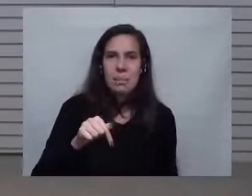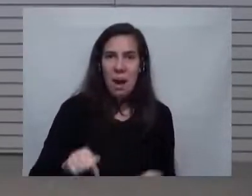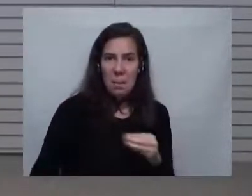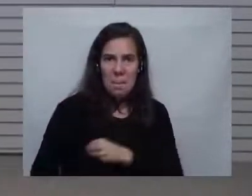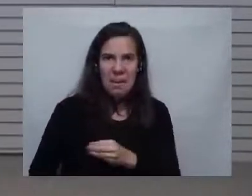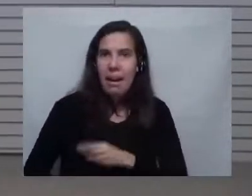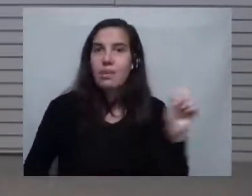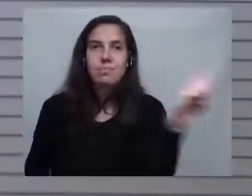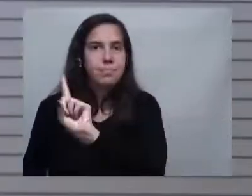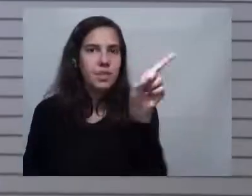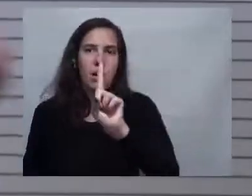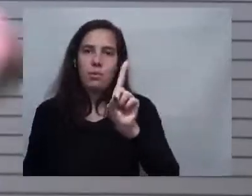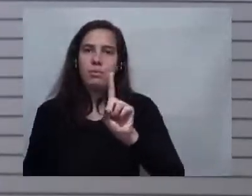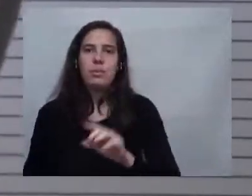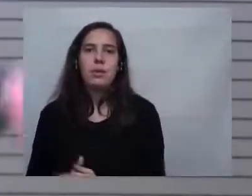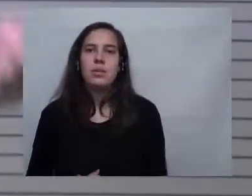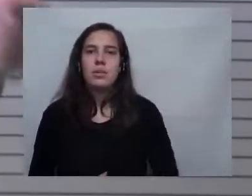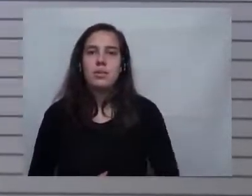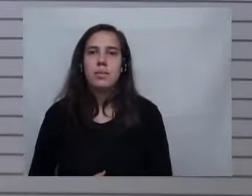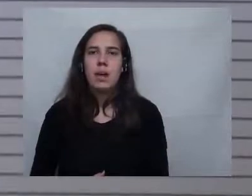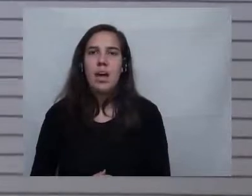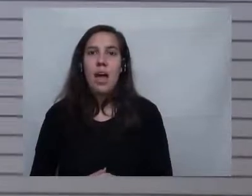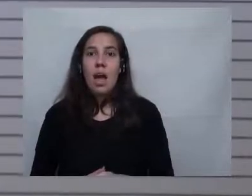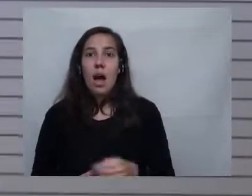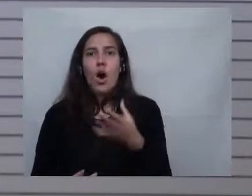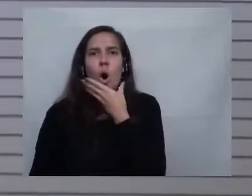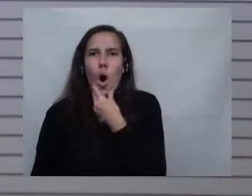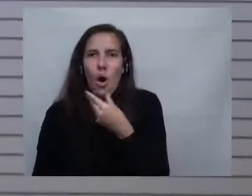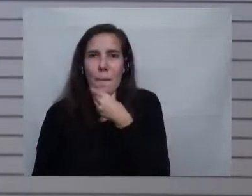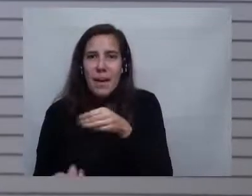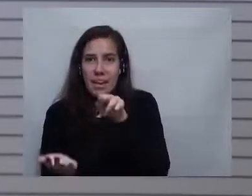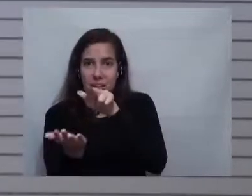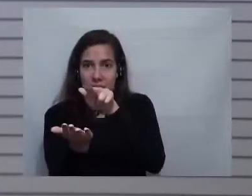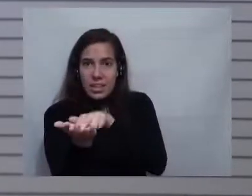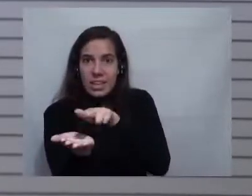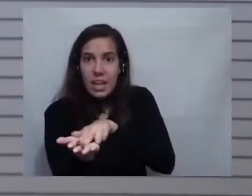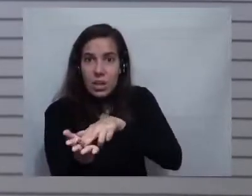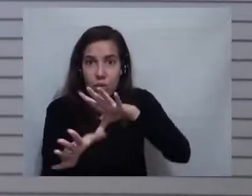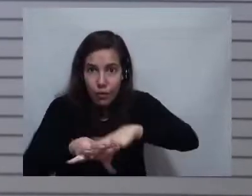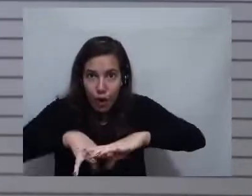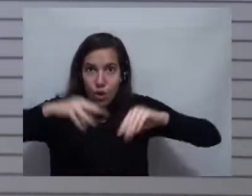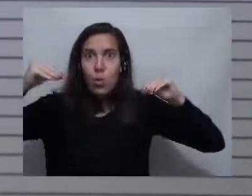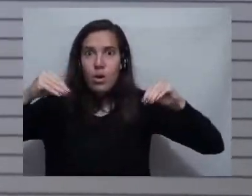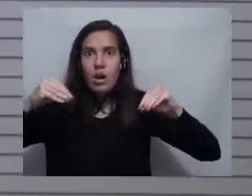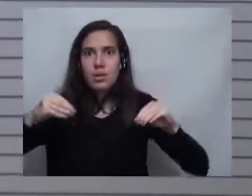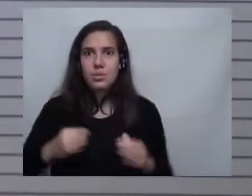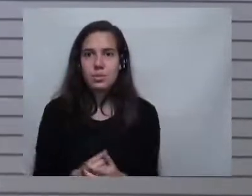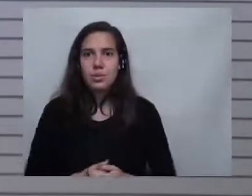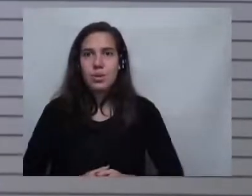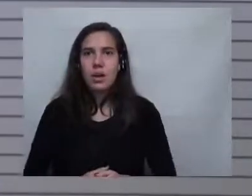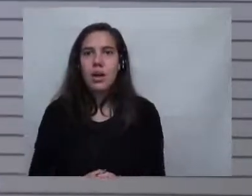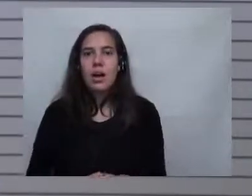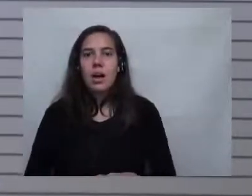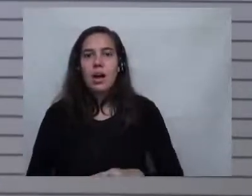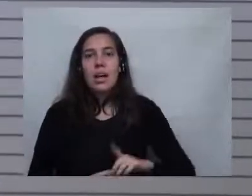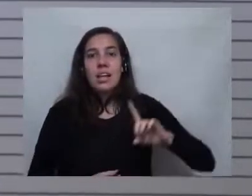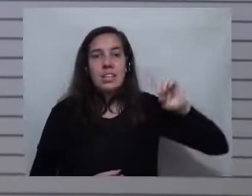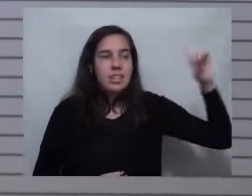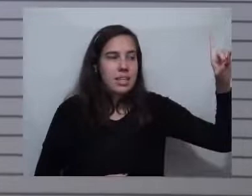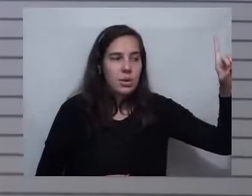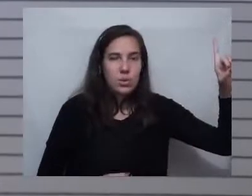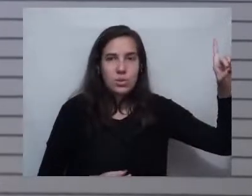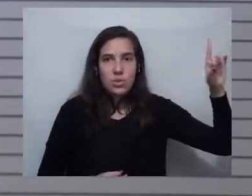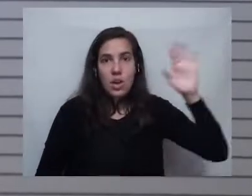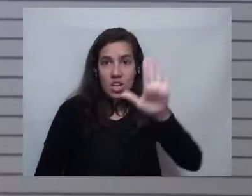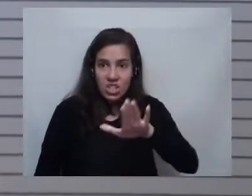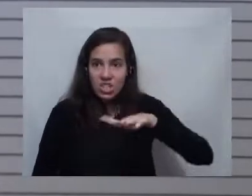ímpio é porque é Néia não está mais deitado que o Senhor te trouxe para você